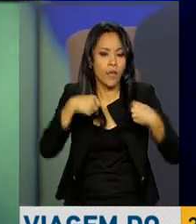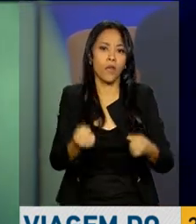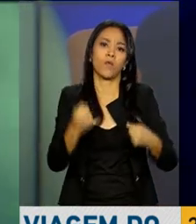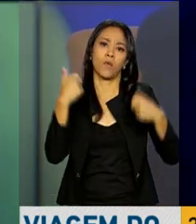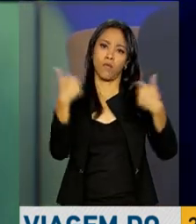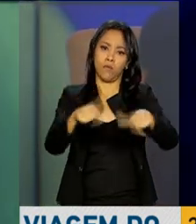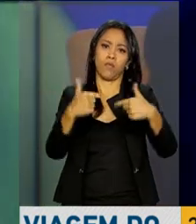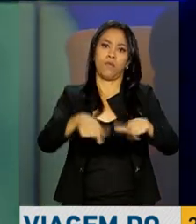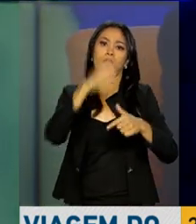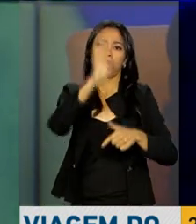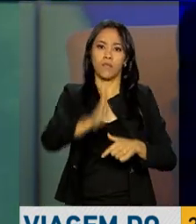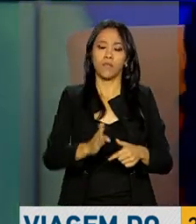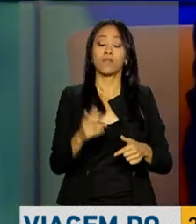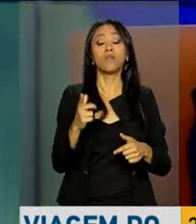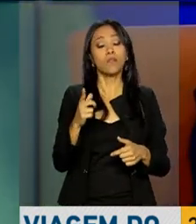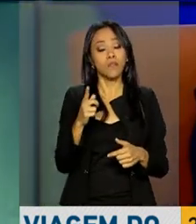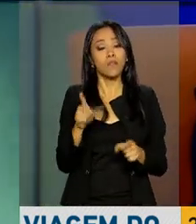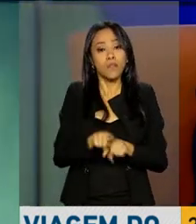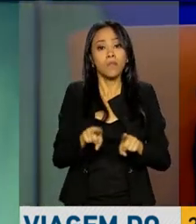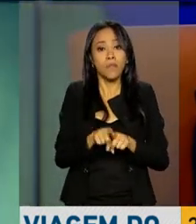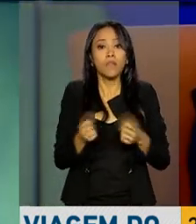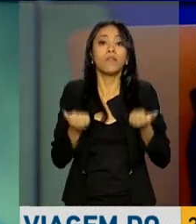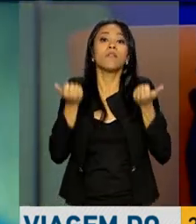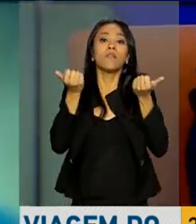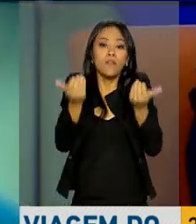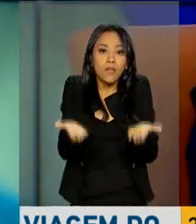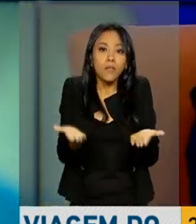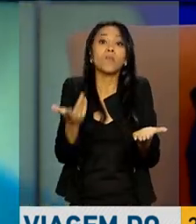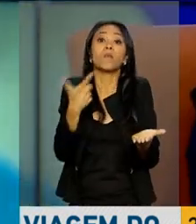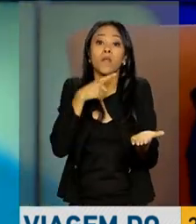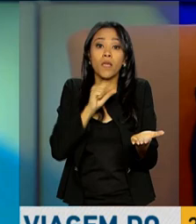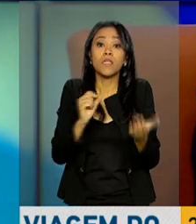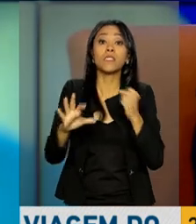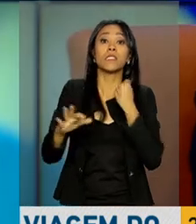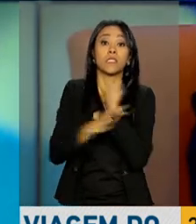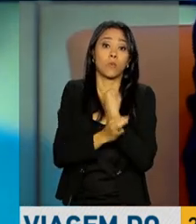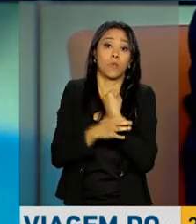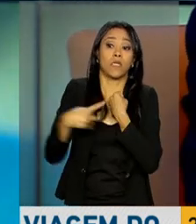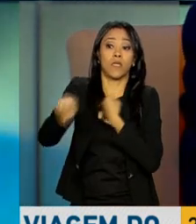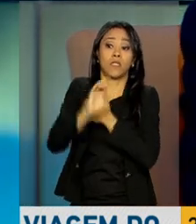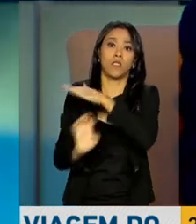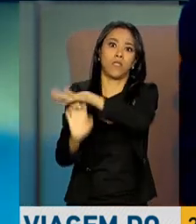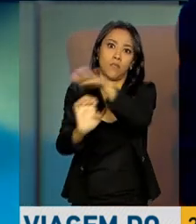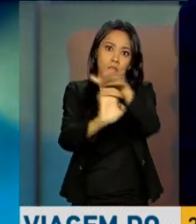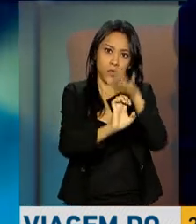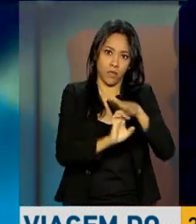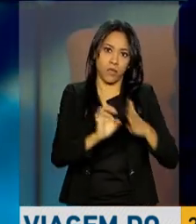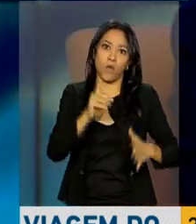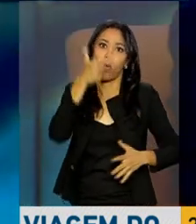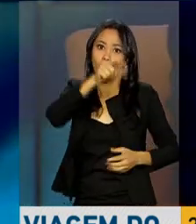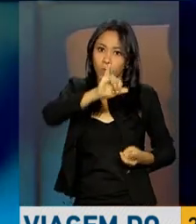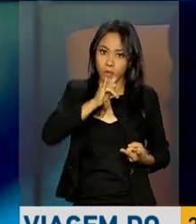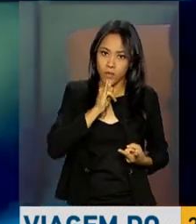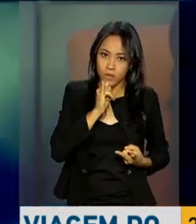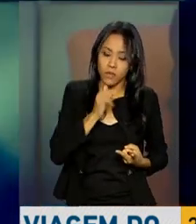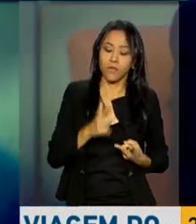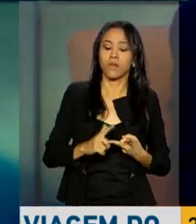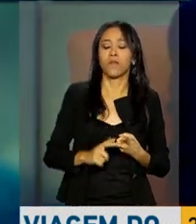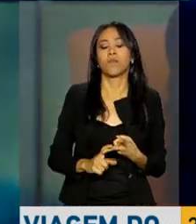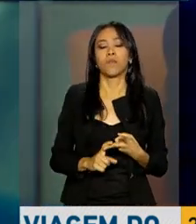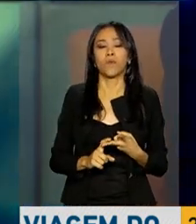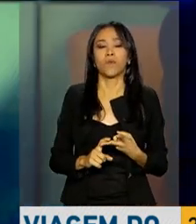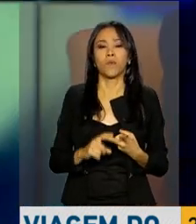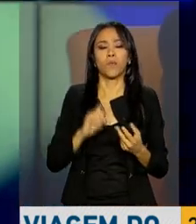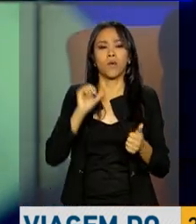demos, naturalmente, maior segurança aos investidores. Dou outro exemplo de reforma que